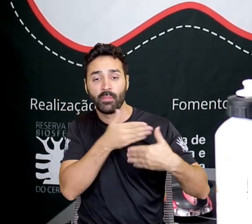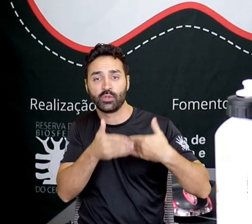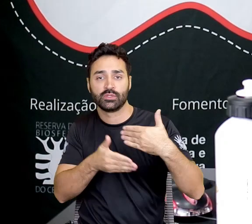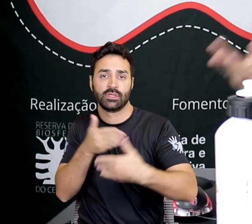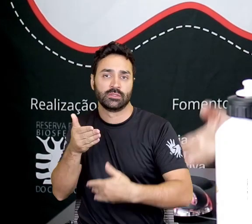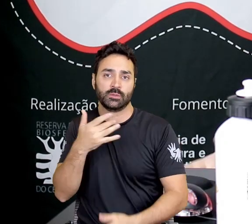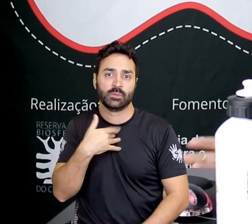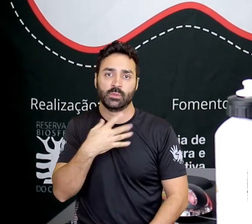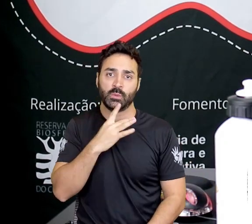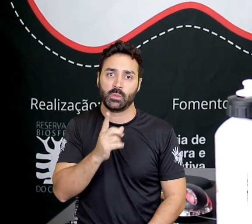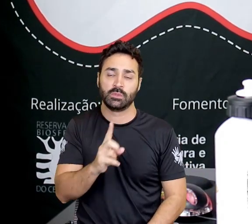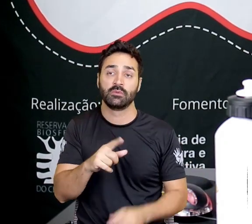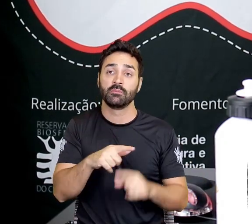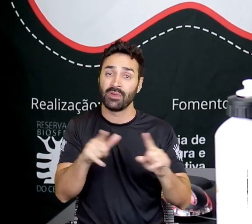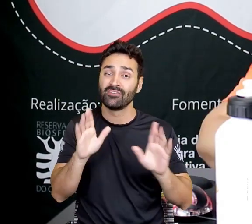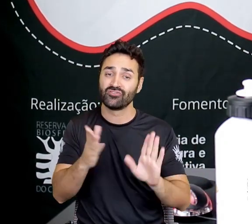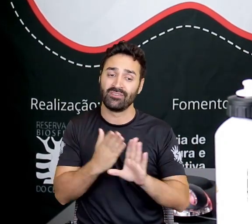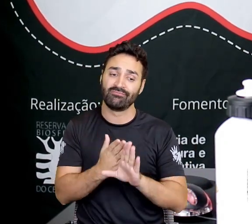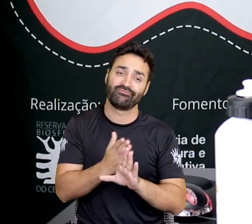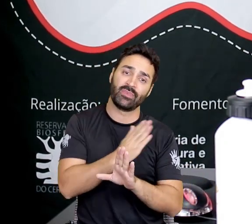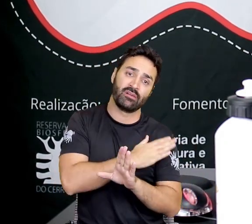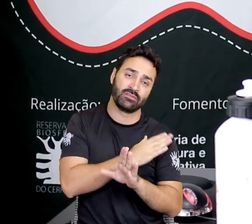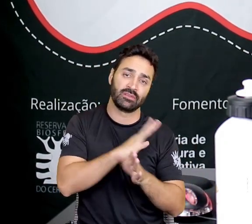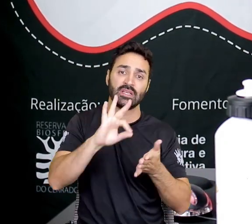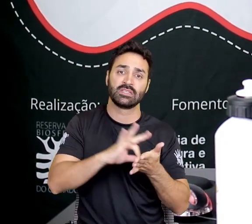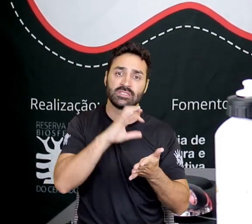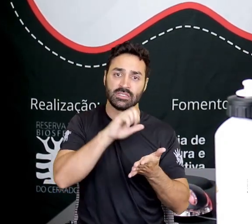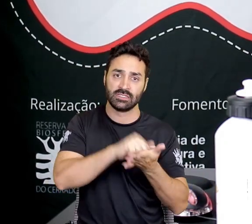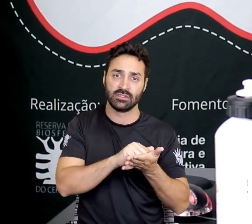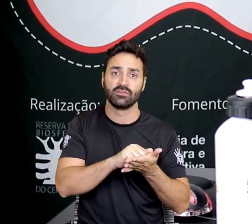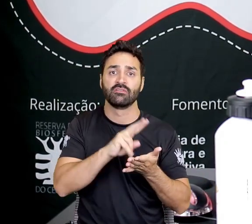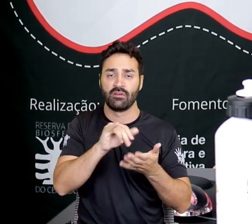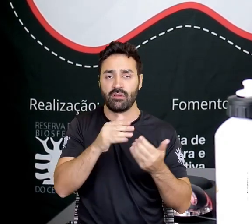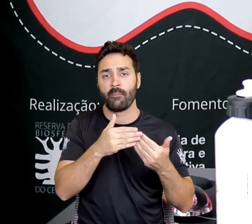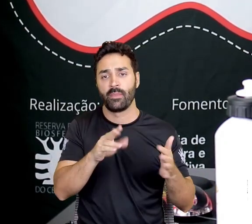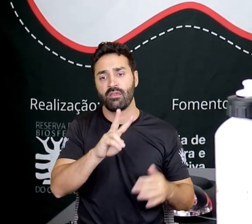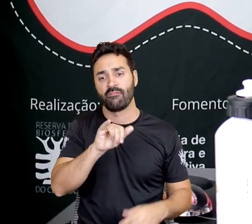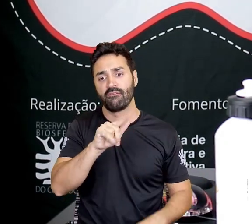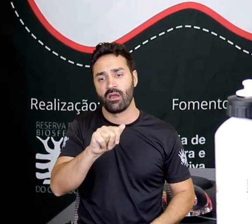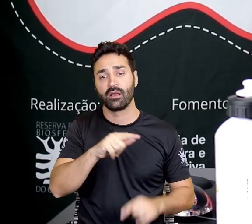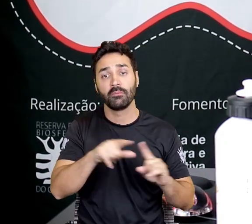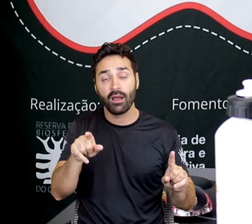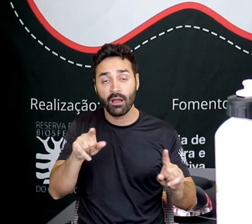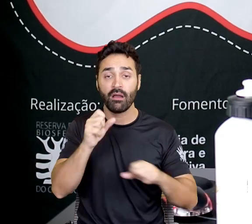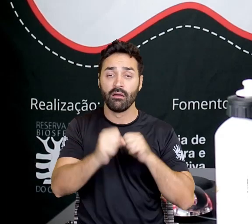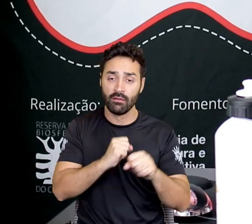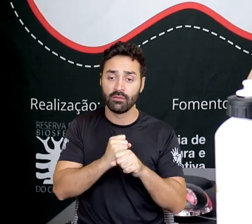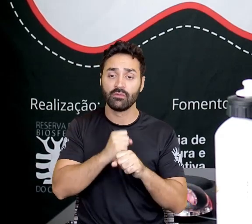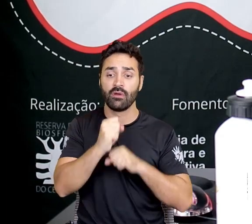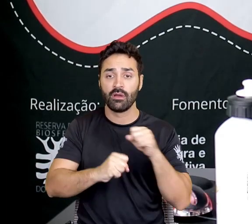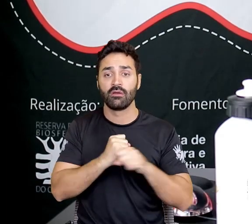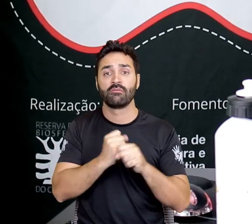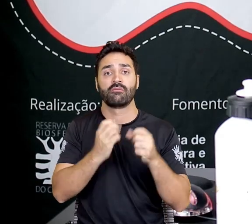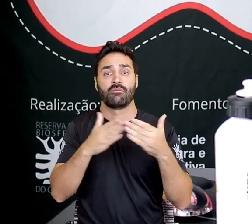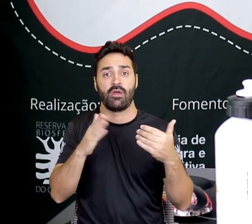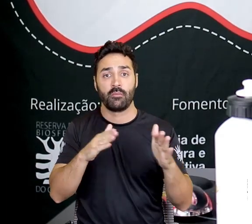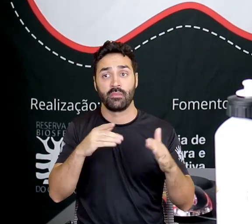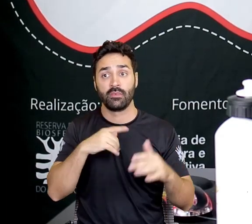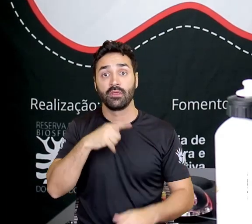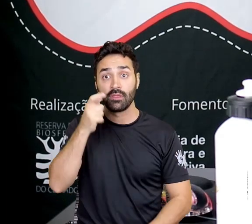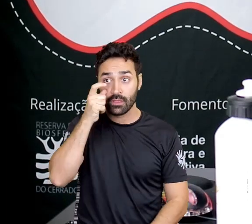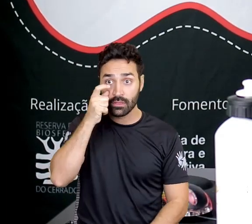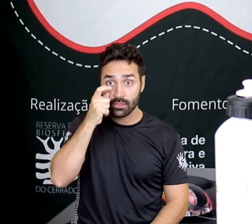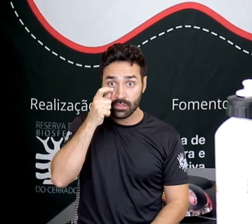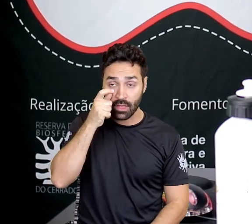perto. Mas já teve o período de inscrição e nós teremos novas vagas. Mas todo ano abre, então quem tem interesse pode entrar em contato,